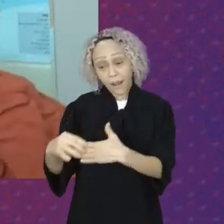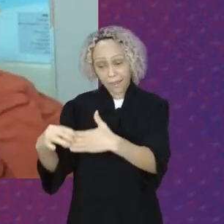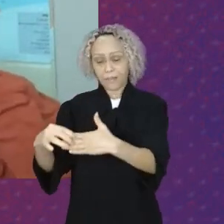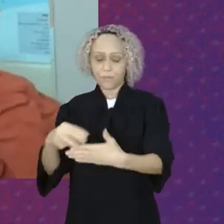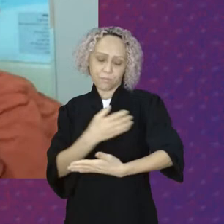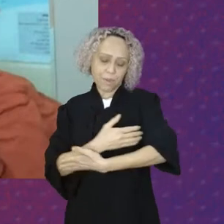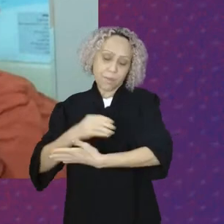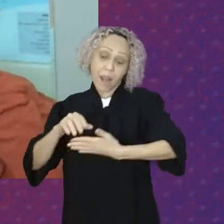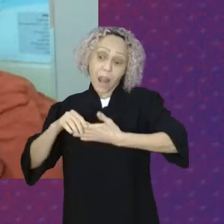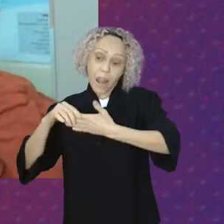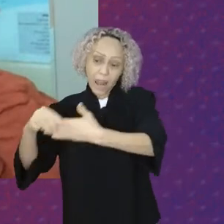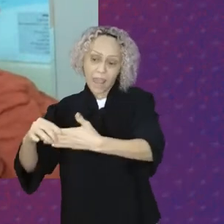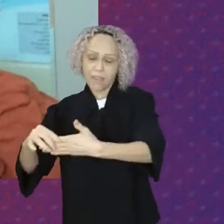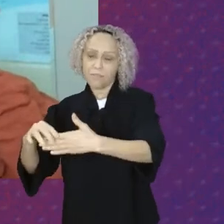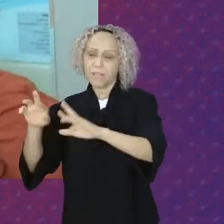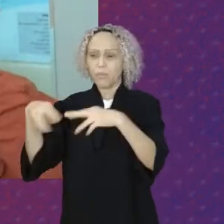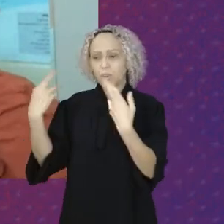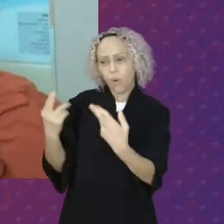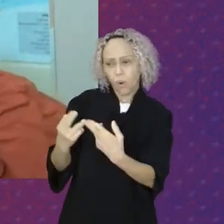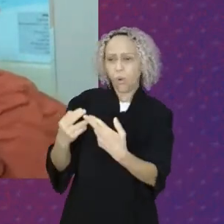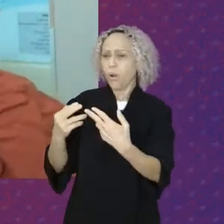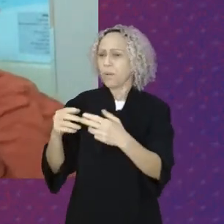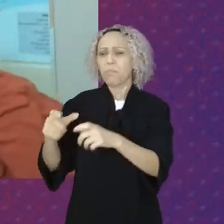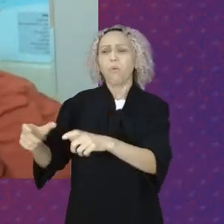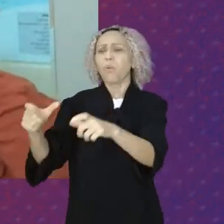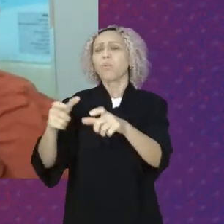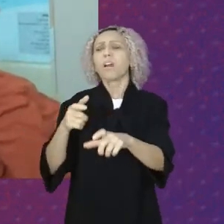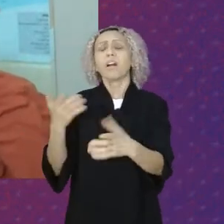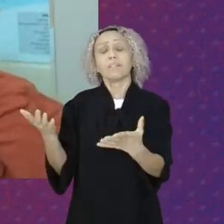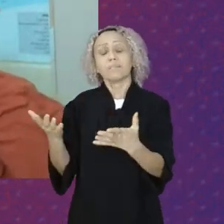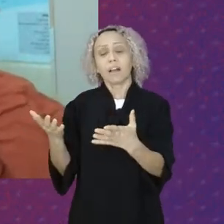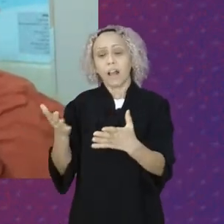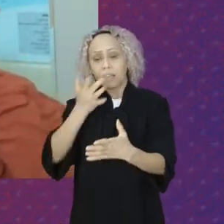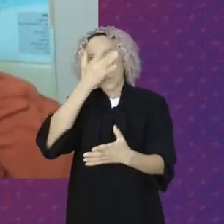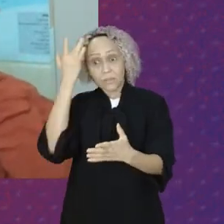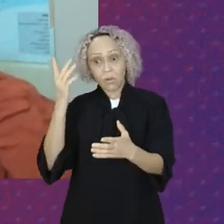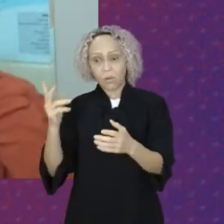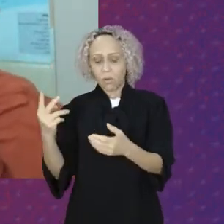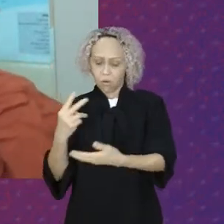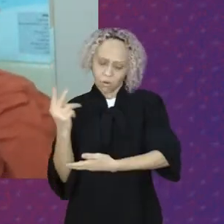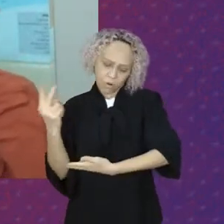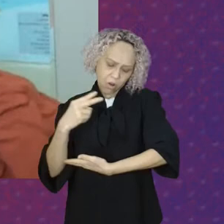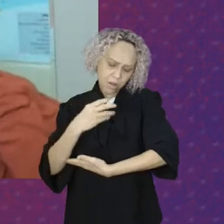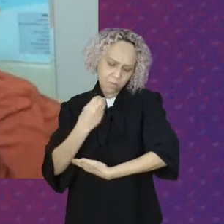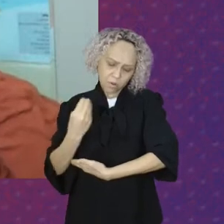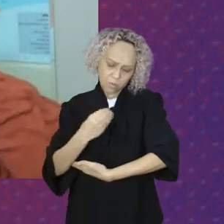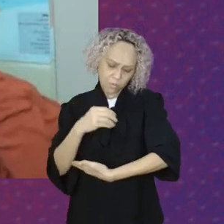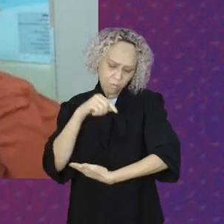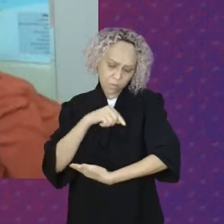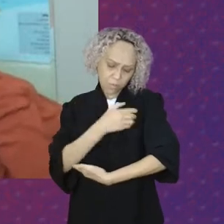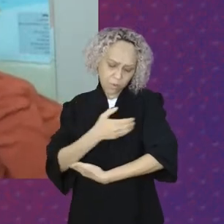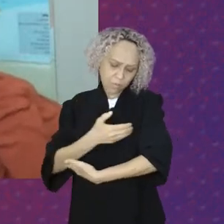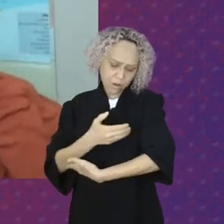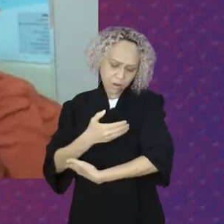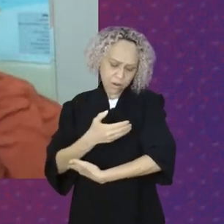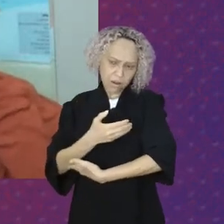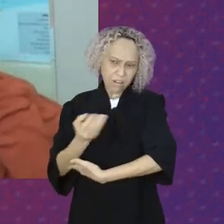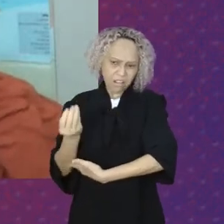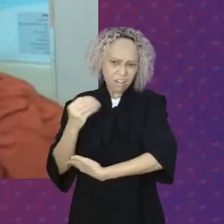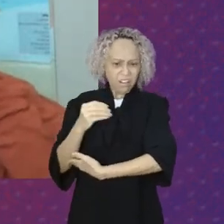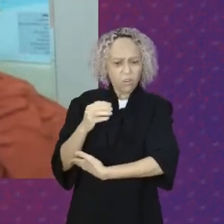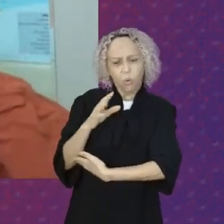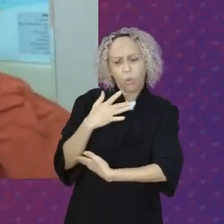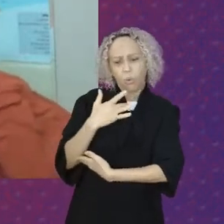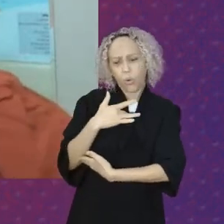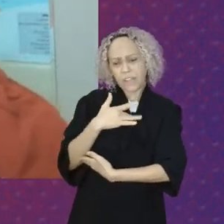Porque você também tem que ter condições de procurar, se dedicar para isso. Então,